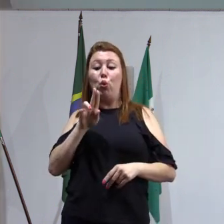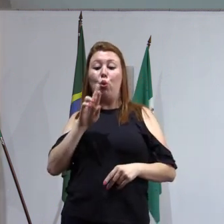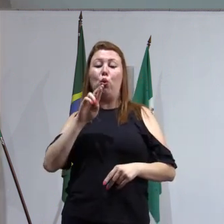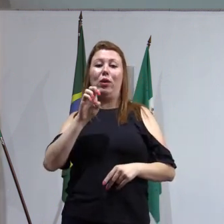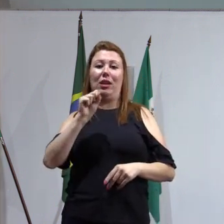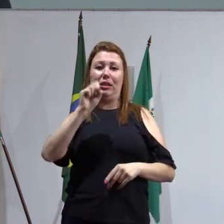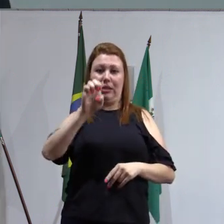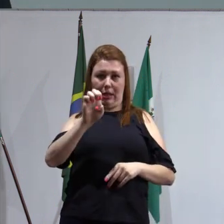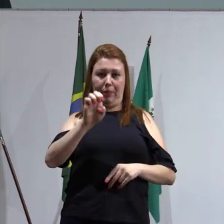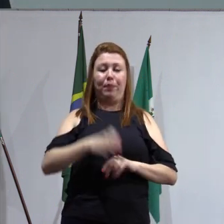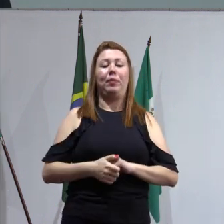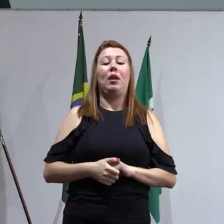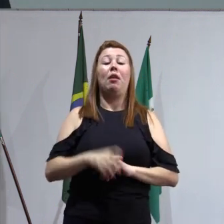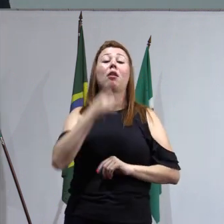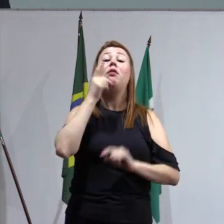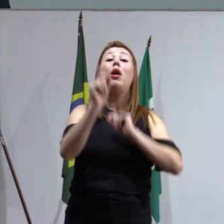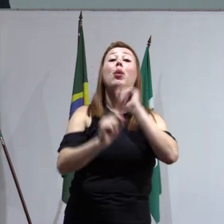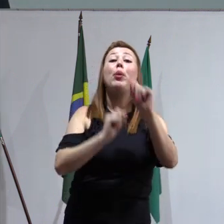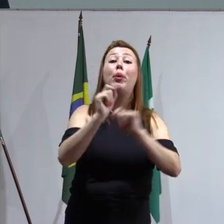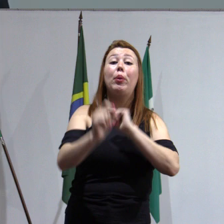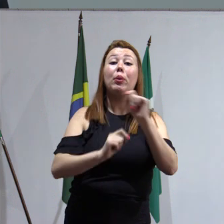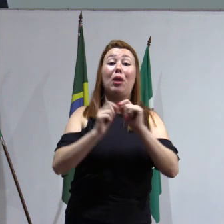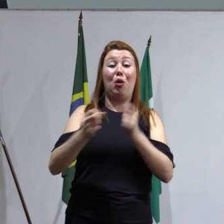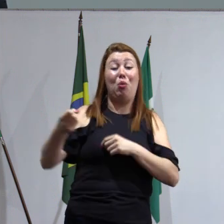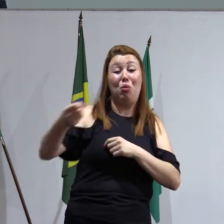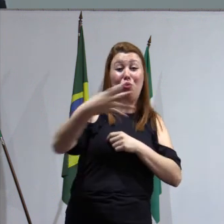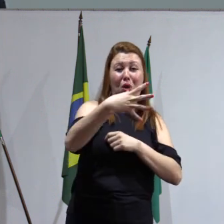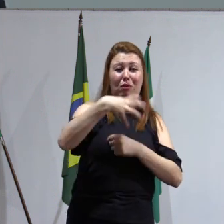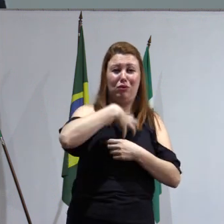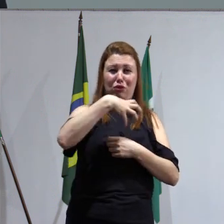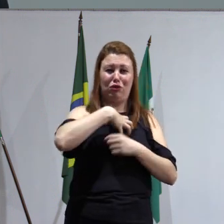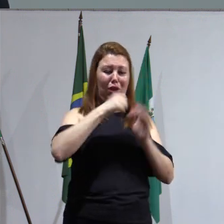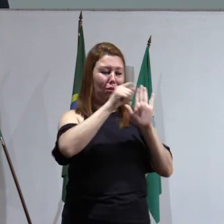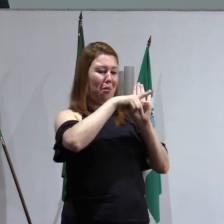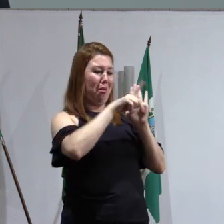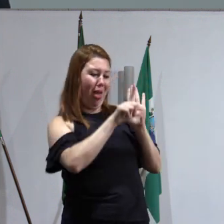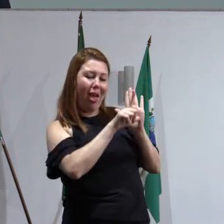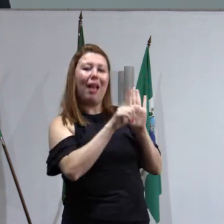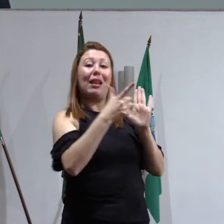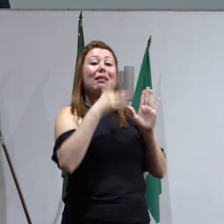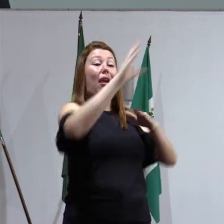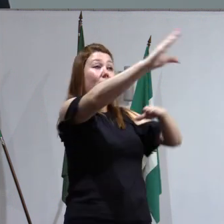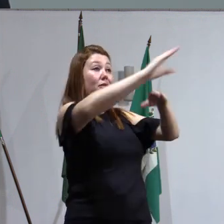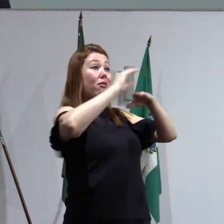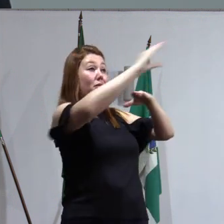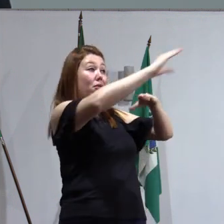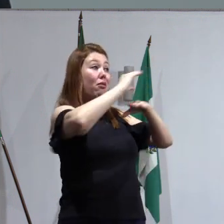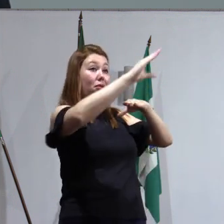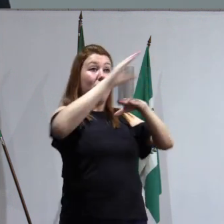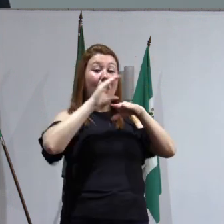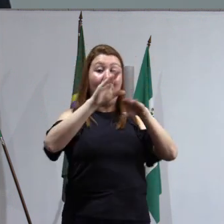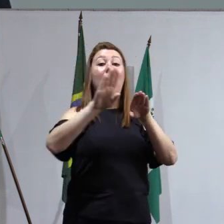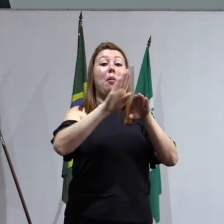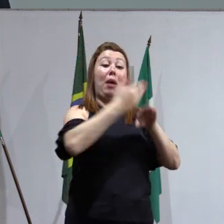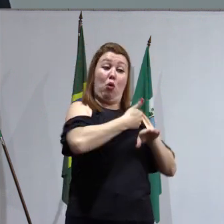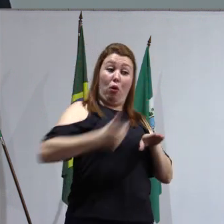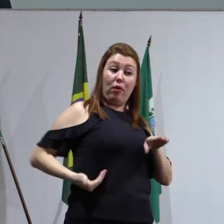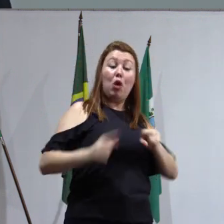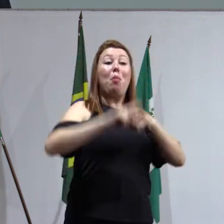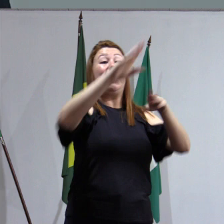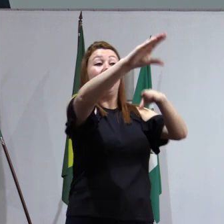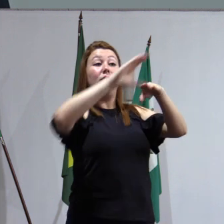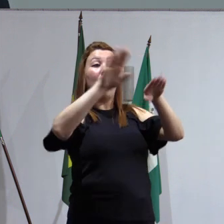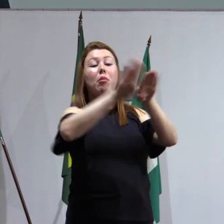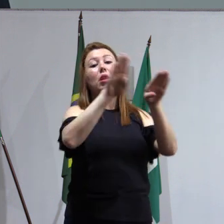que estão sendo propostos devem permitir não somente a captação de recursos privados, como também de recursos públicos competitivos, como os